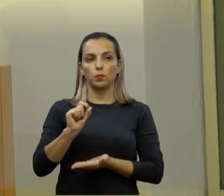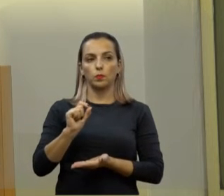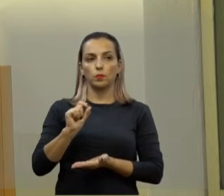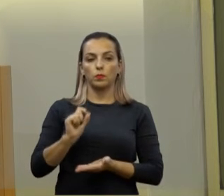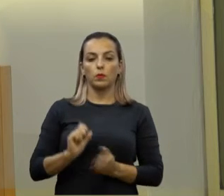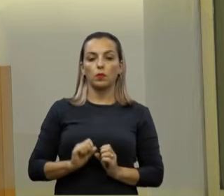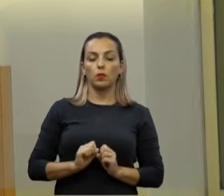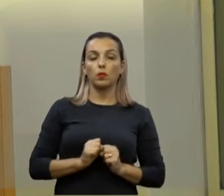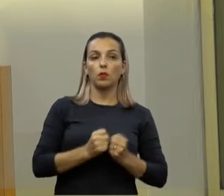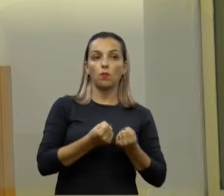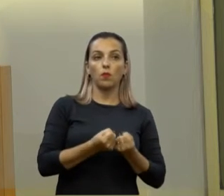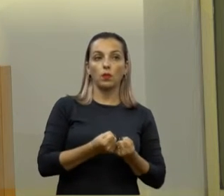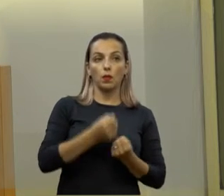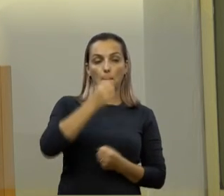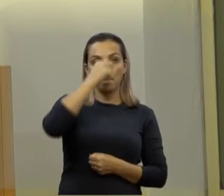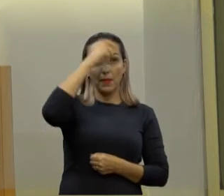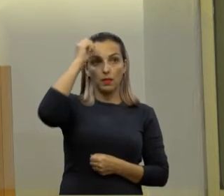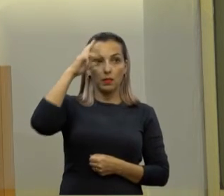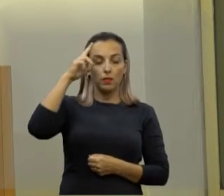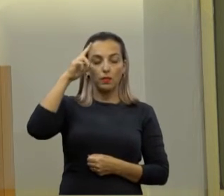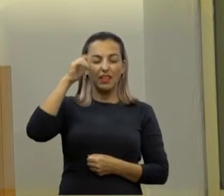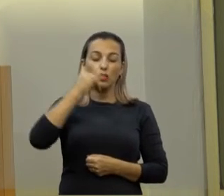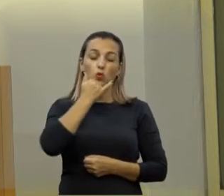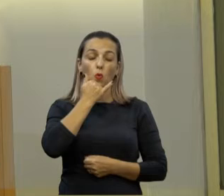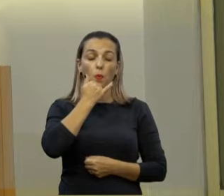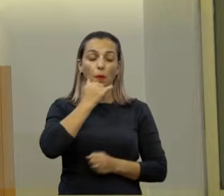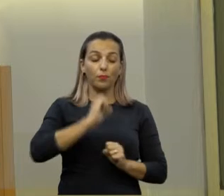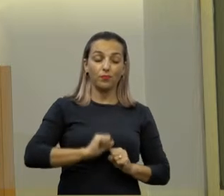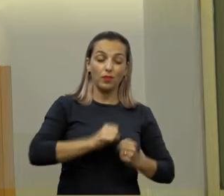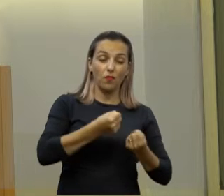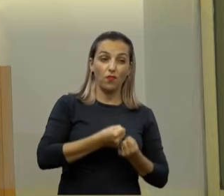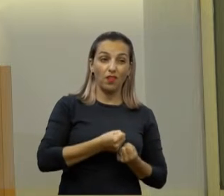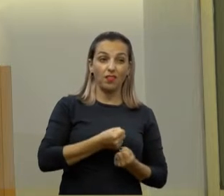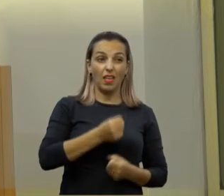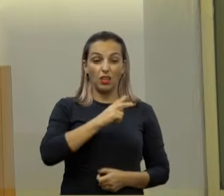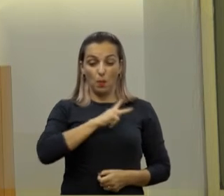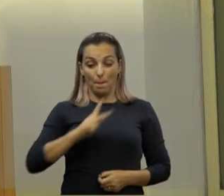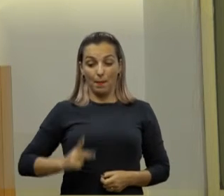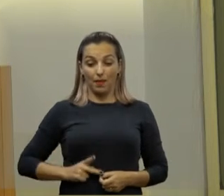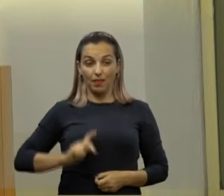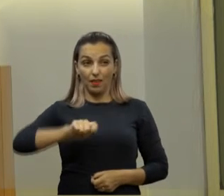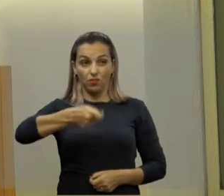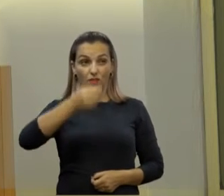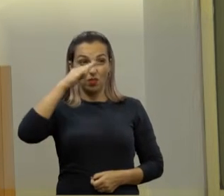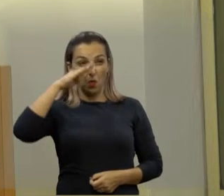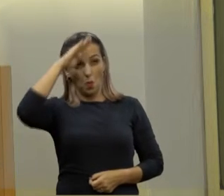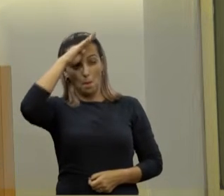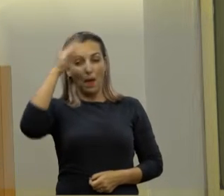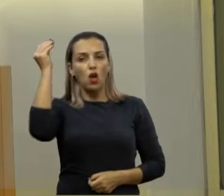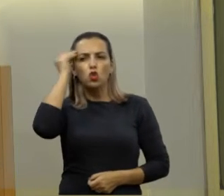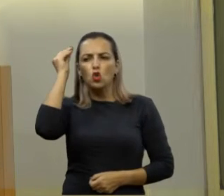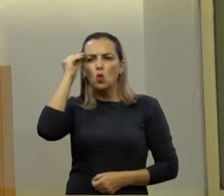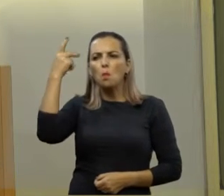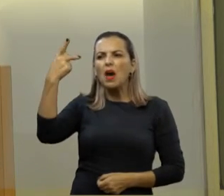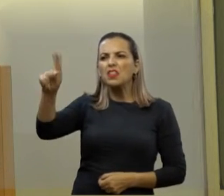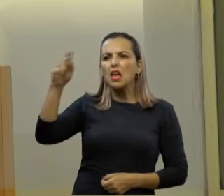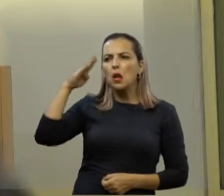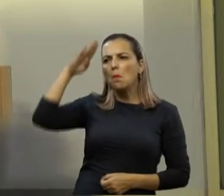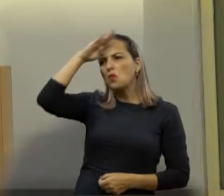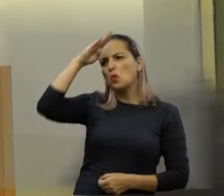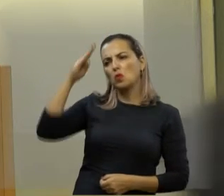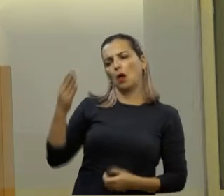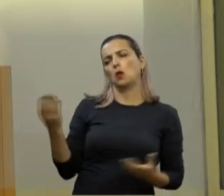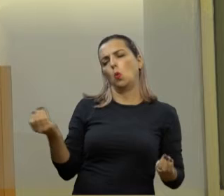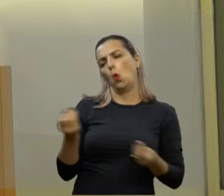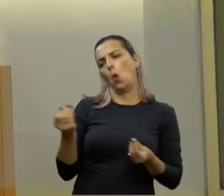defendendo o presidente Jair bolsonaro não é como ocupar o presidente pela alta do preço do combustível isso não é